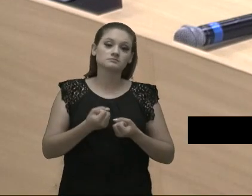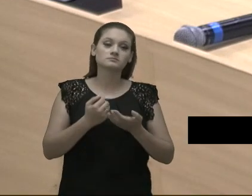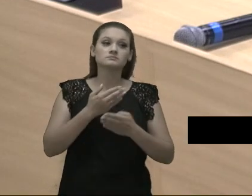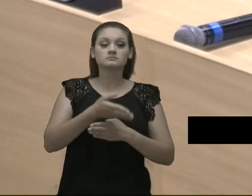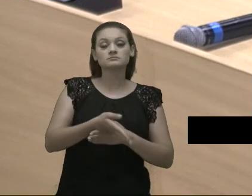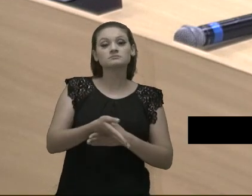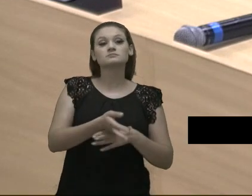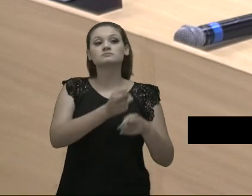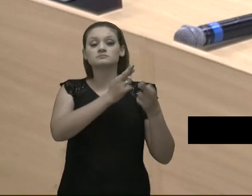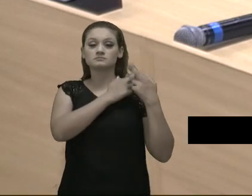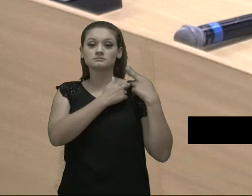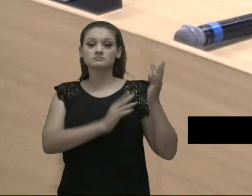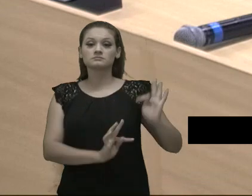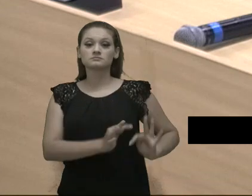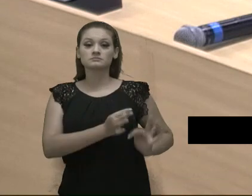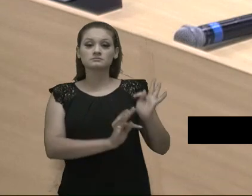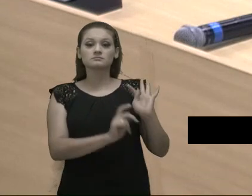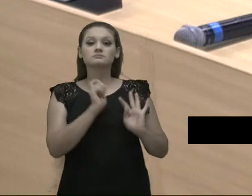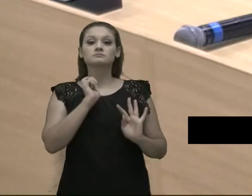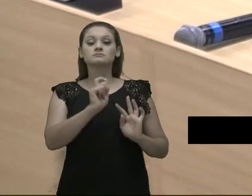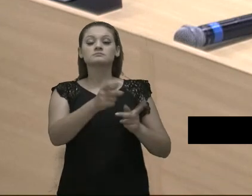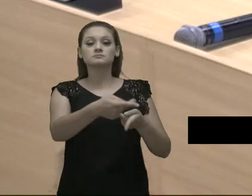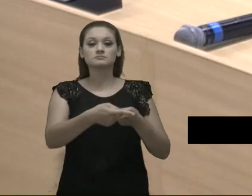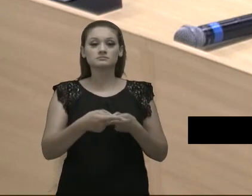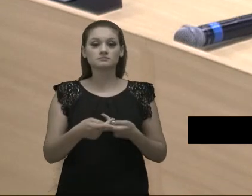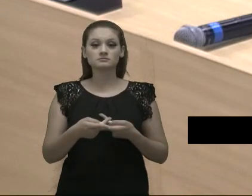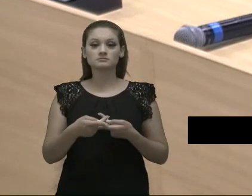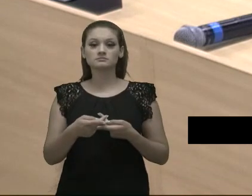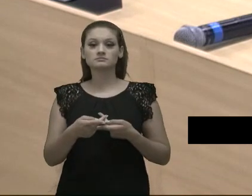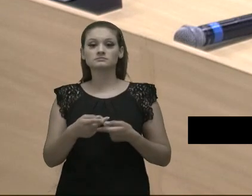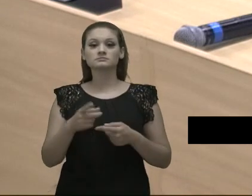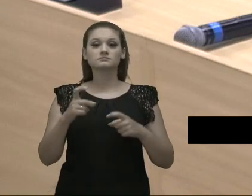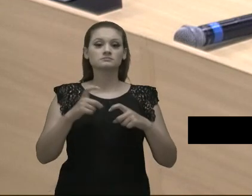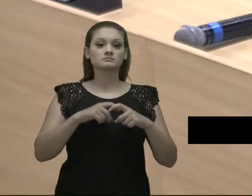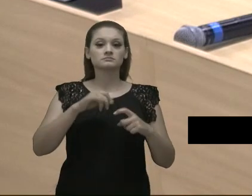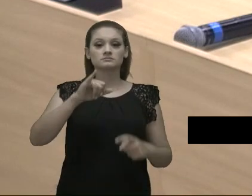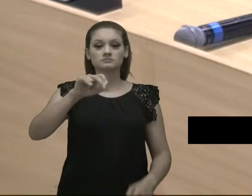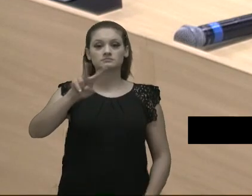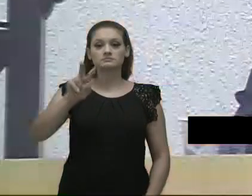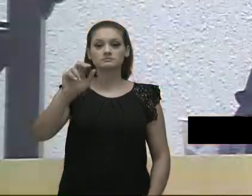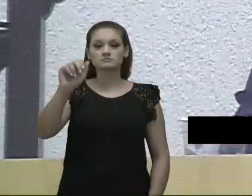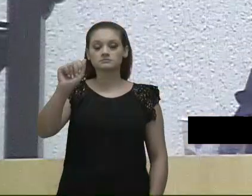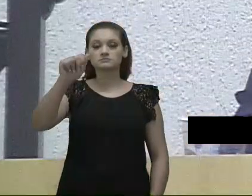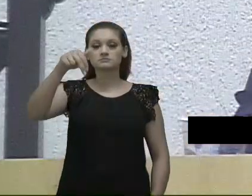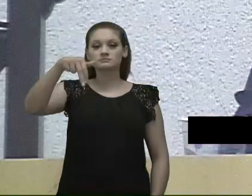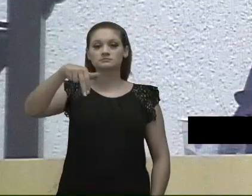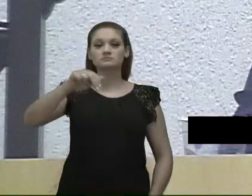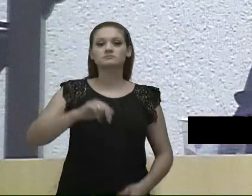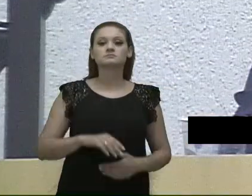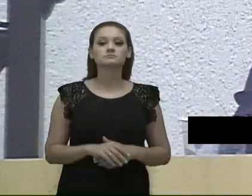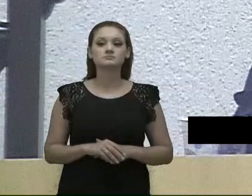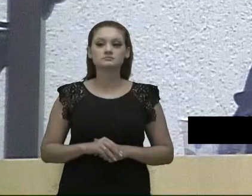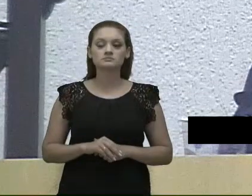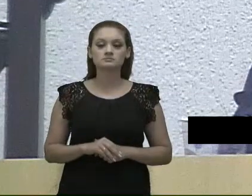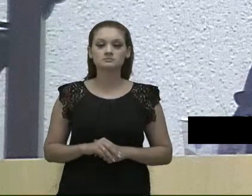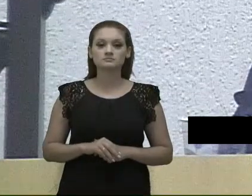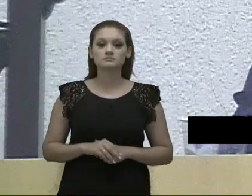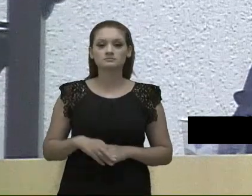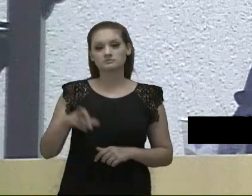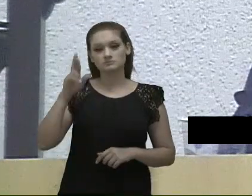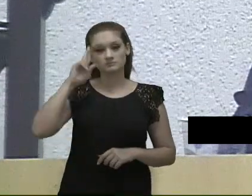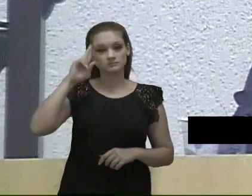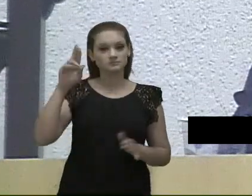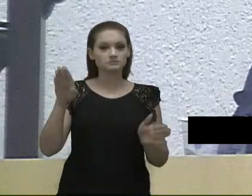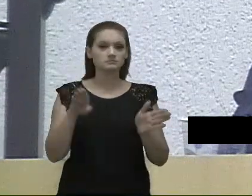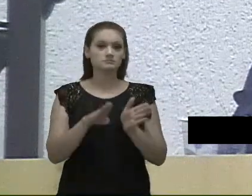entrar nesse cargo. Quem convidou a senhora? O doutor Ivan. Doutor Ivan, tá. A senhora chegou